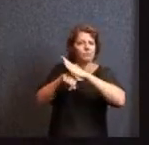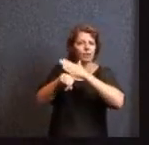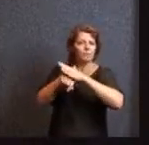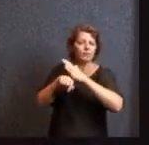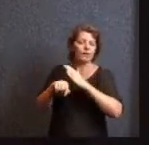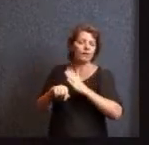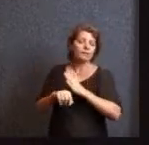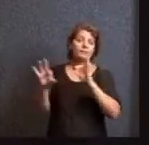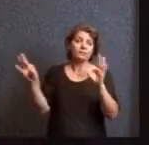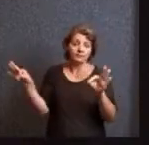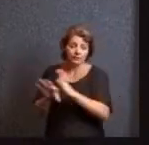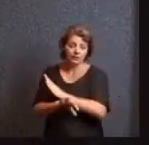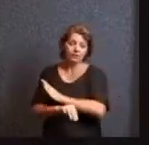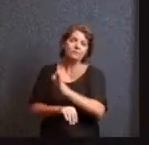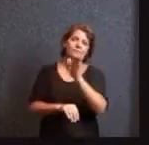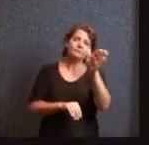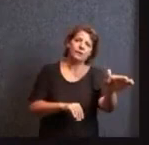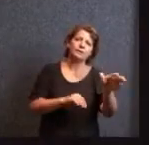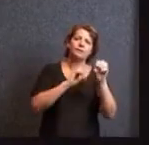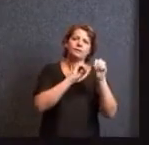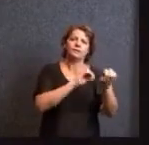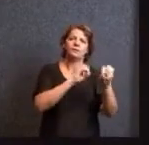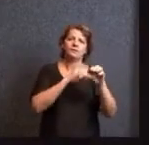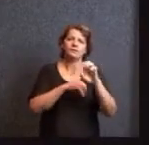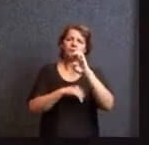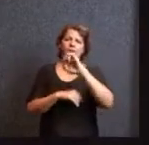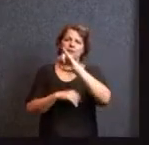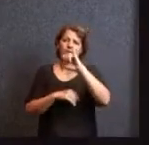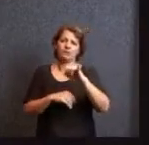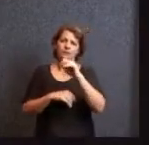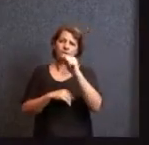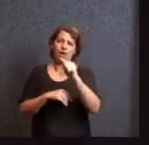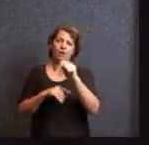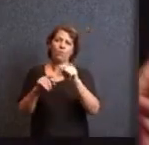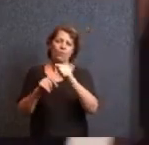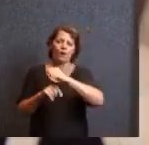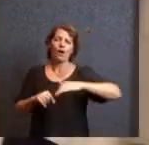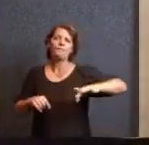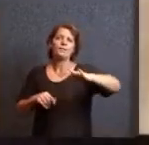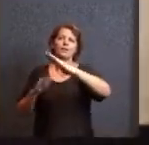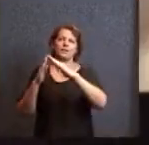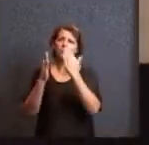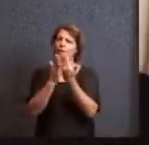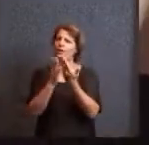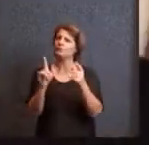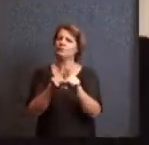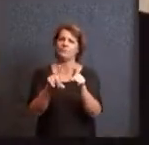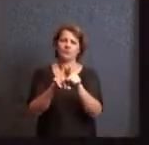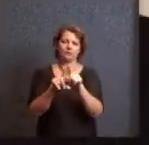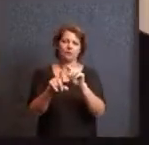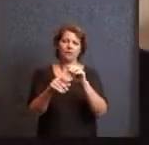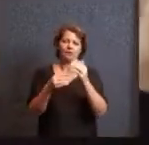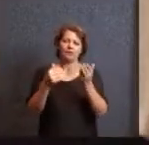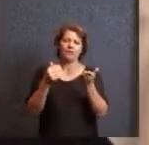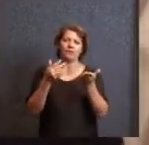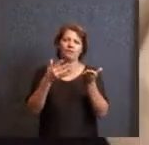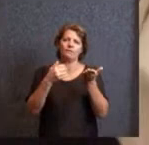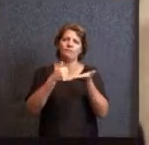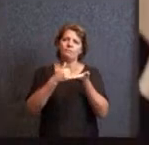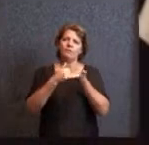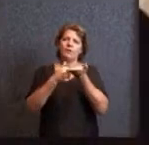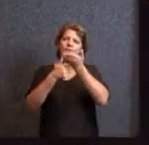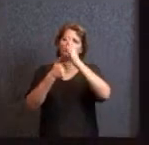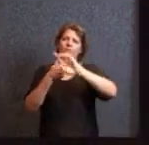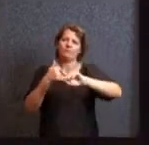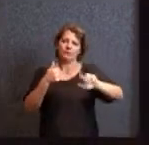de abordagem quando tiver em loco nos ambientes escolares. E isso é fundamental. Isso lhe dá uma condição de qualificar o